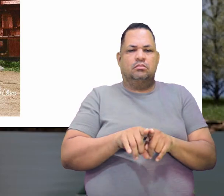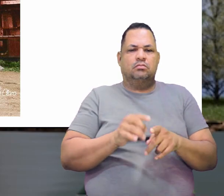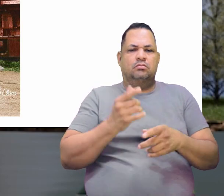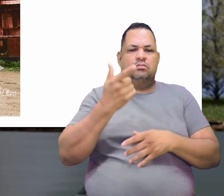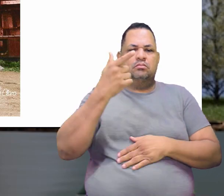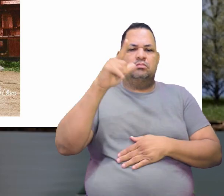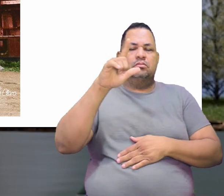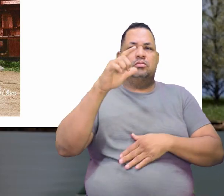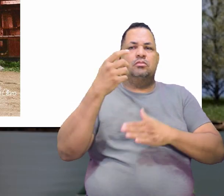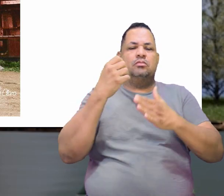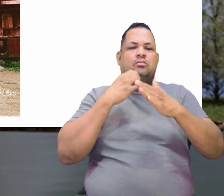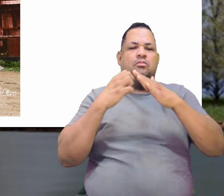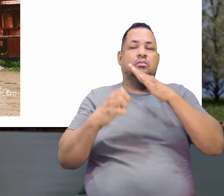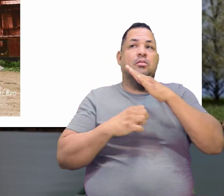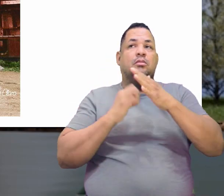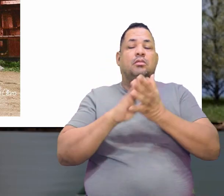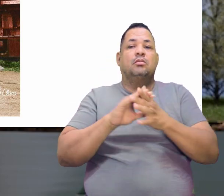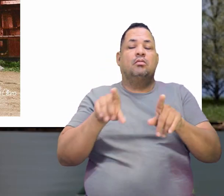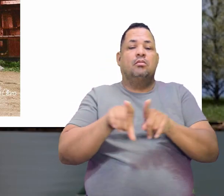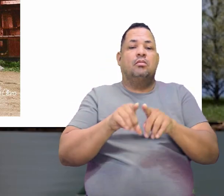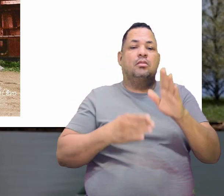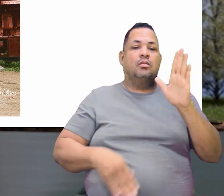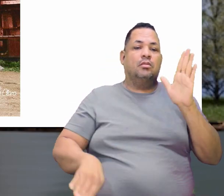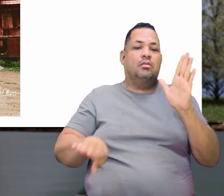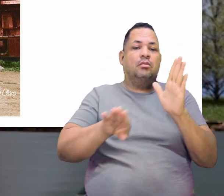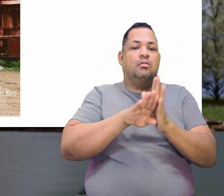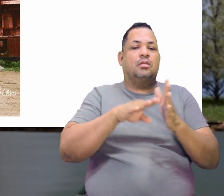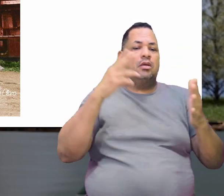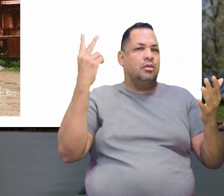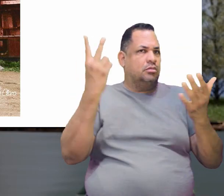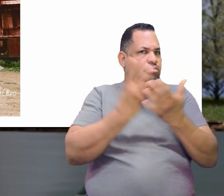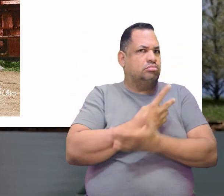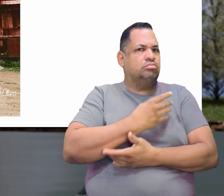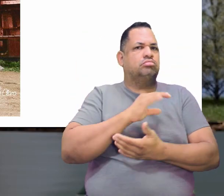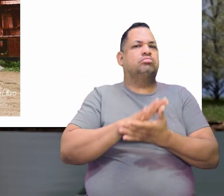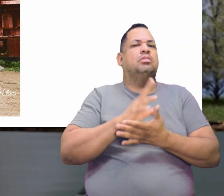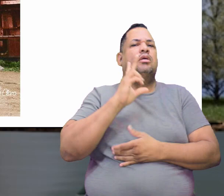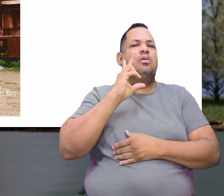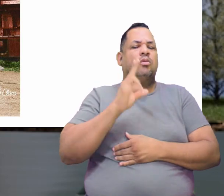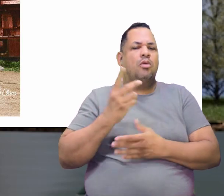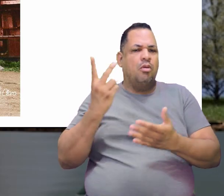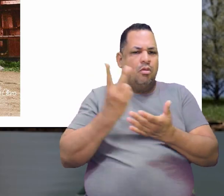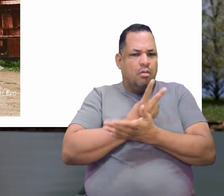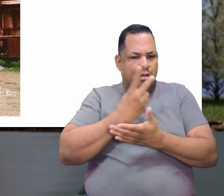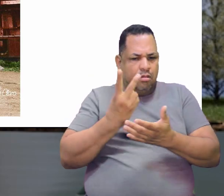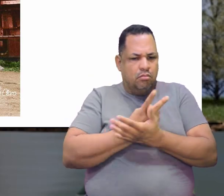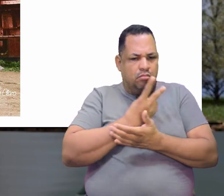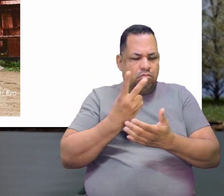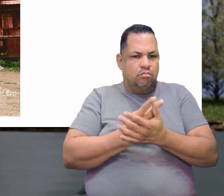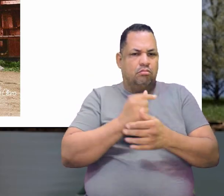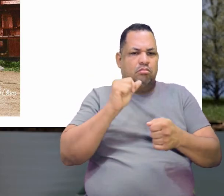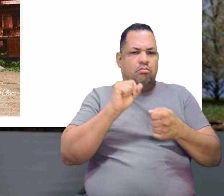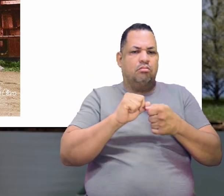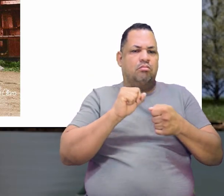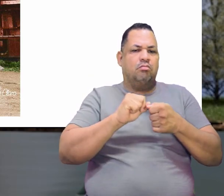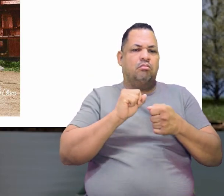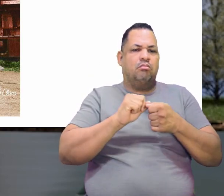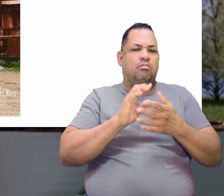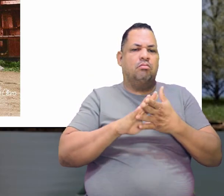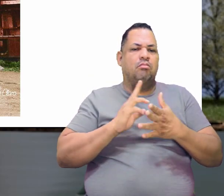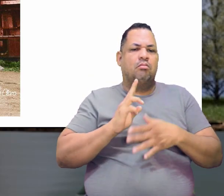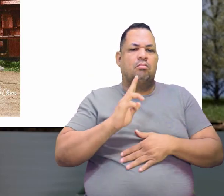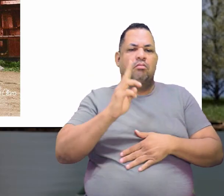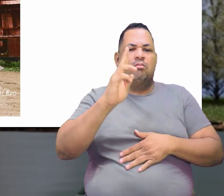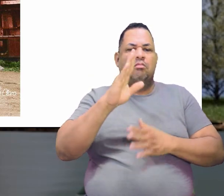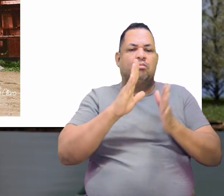E outras empresas que irão chegar vão cometer o mesmo erro. Vão dar sequência naquilo